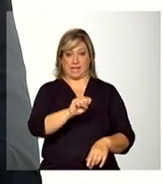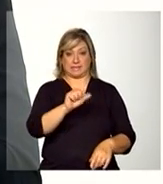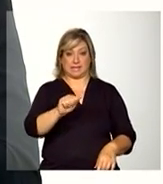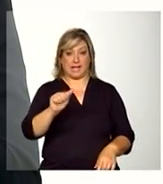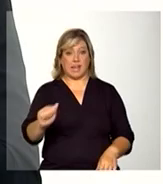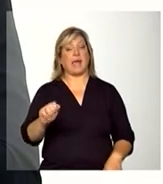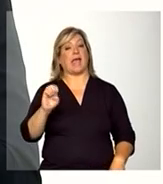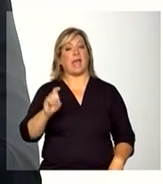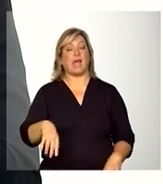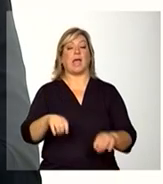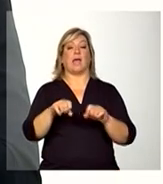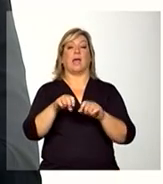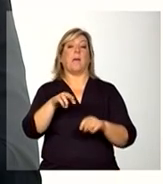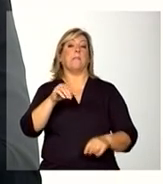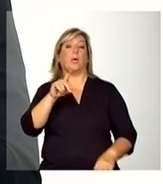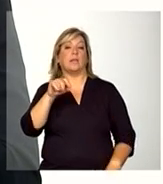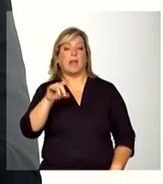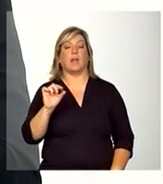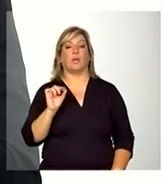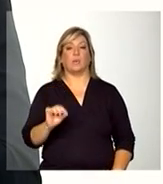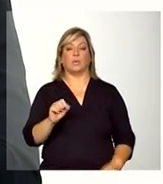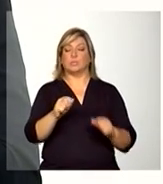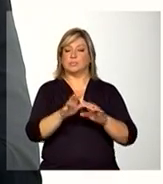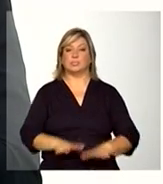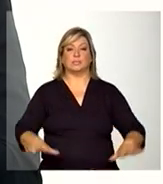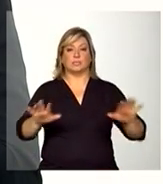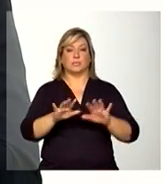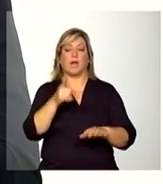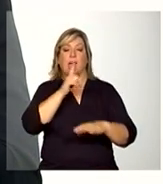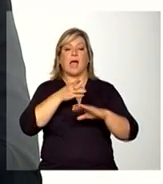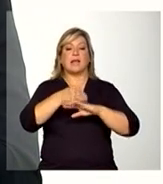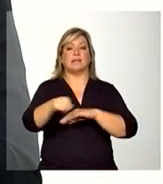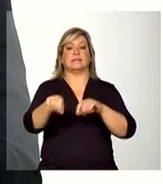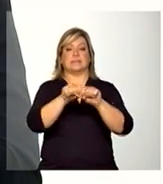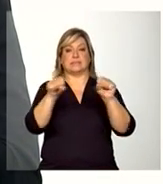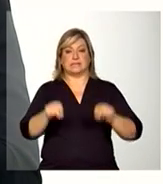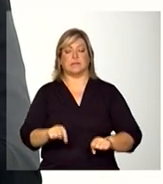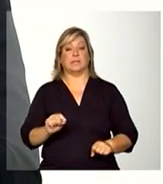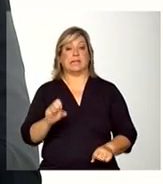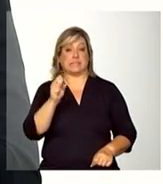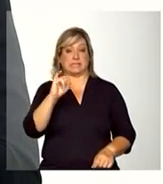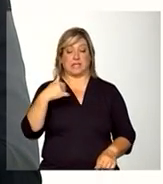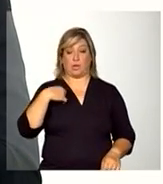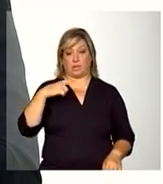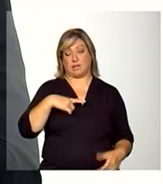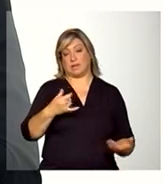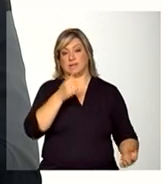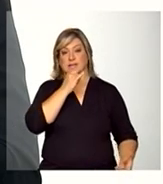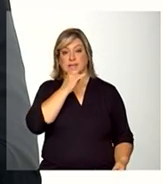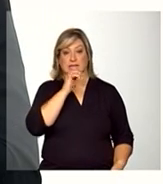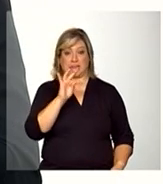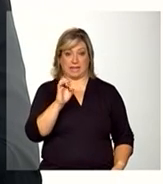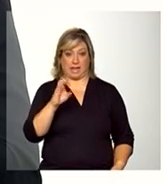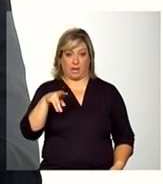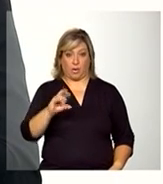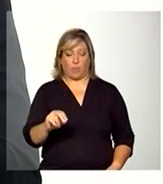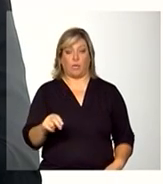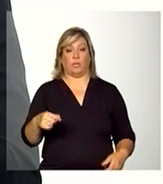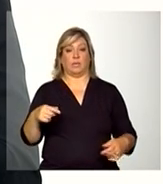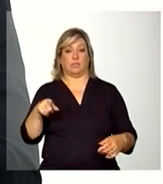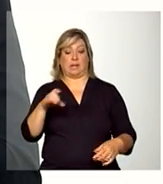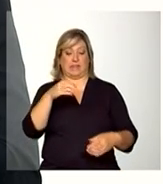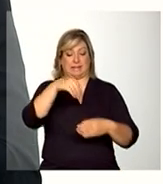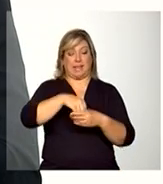modelo descentralizado de acesso aos sistemas ou seja se eu tenho um técnico no Cris que precisa ter acesso ao